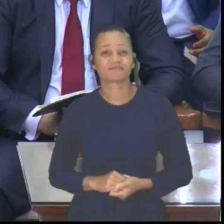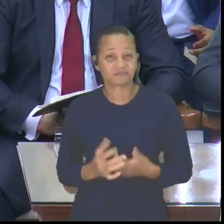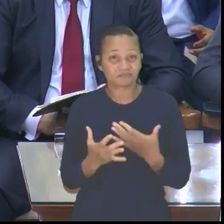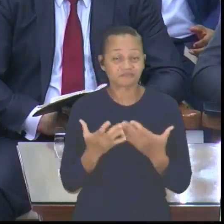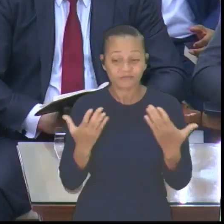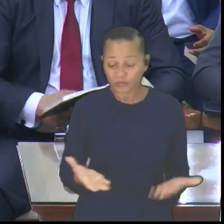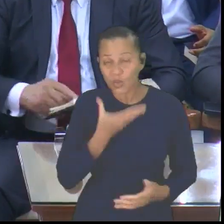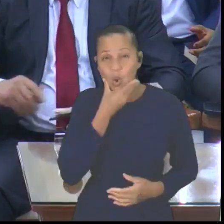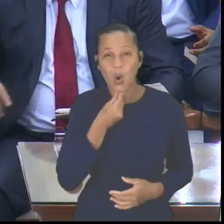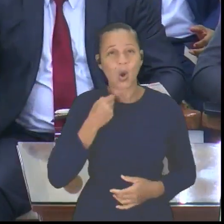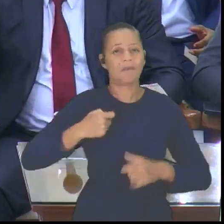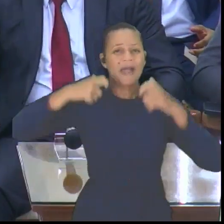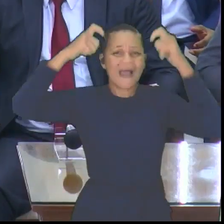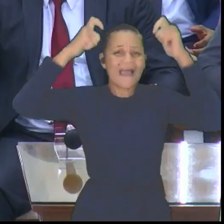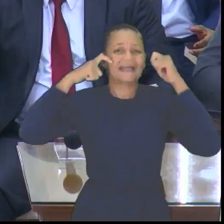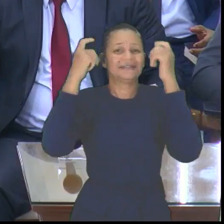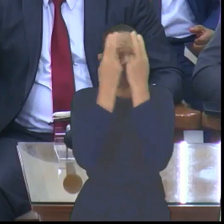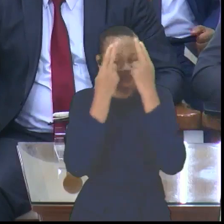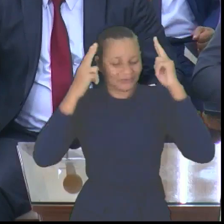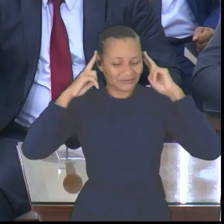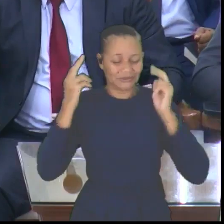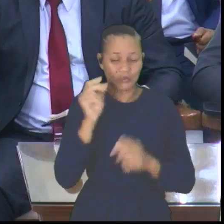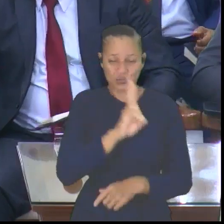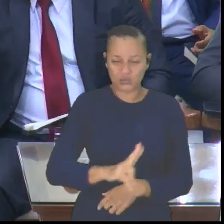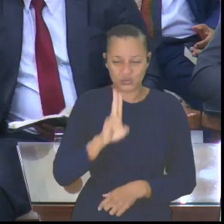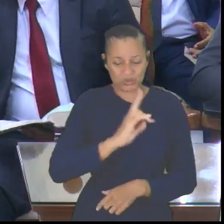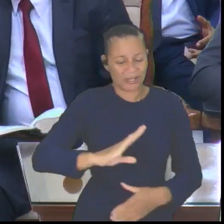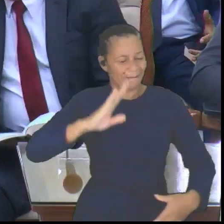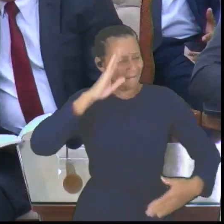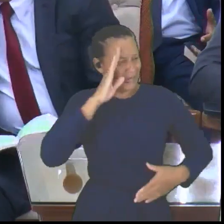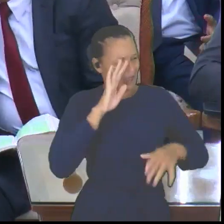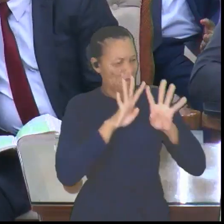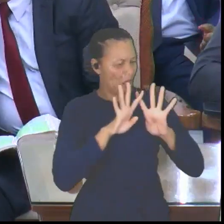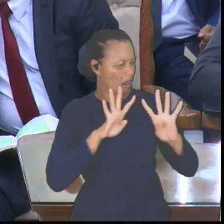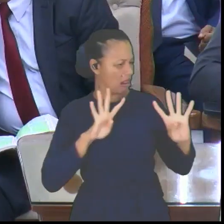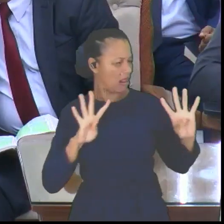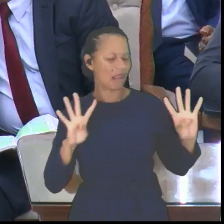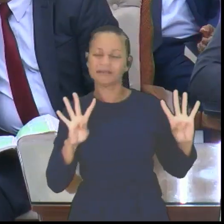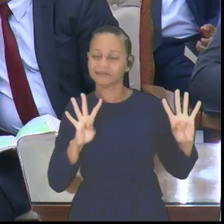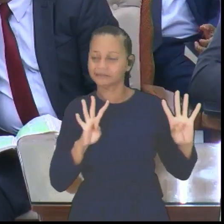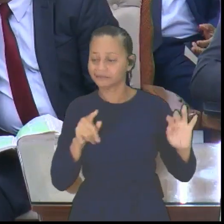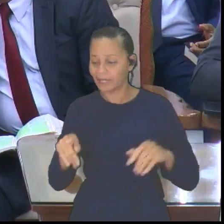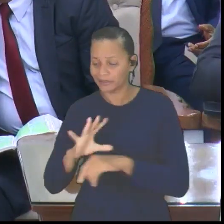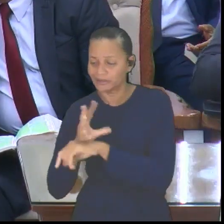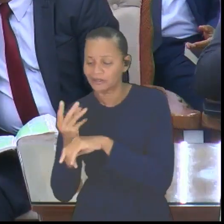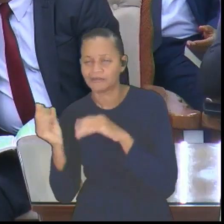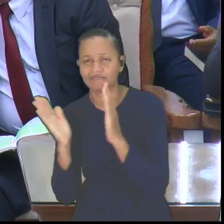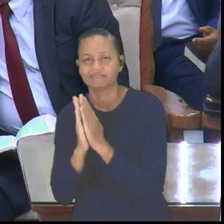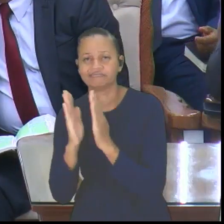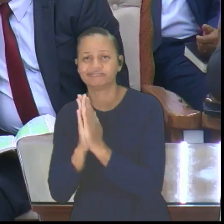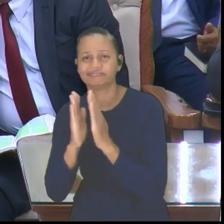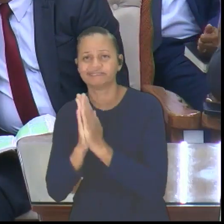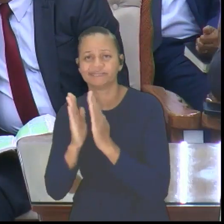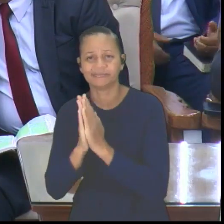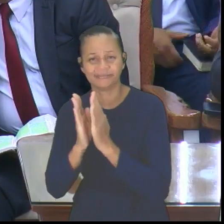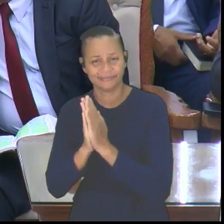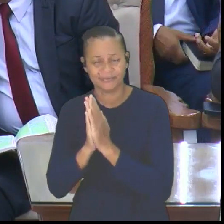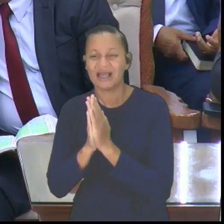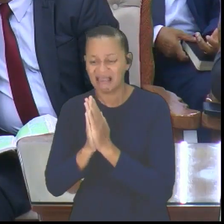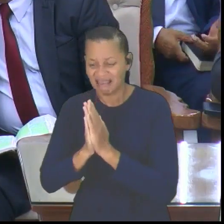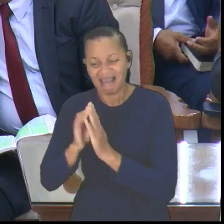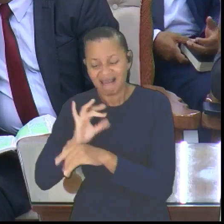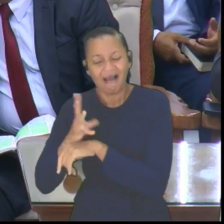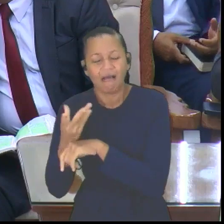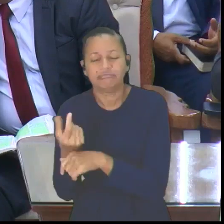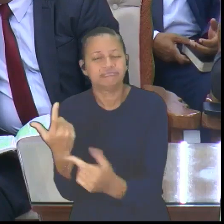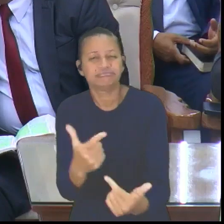enquanto Herodes usava os guardas, a igreja usava a oração. A igreja não